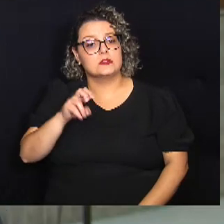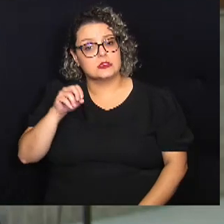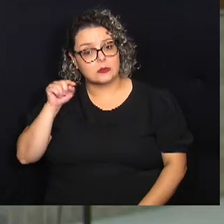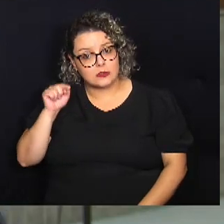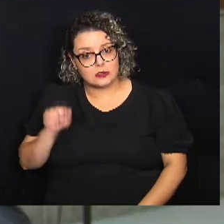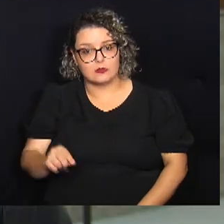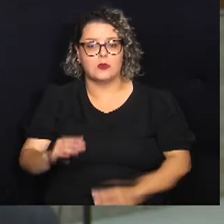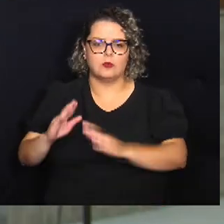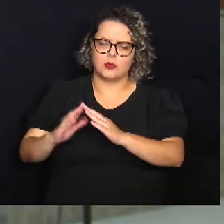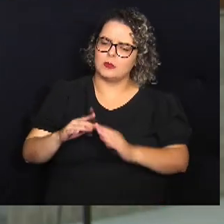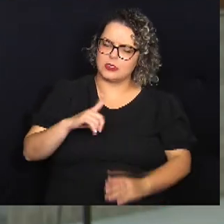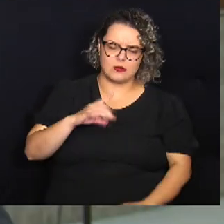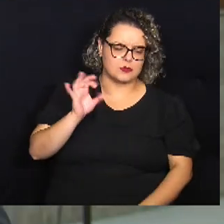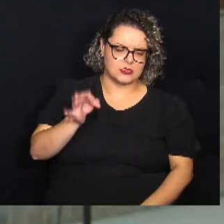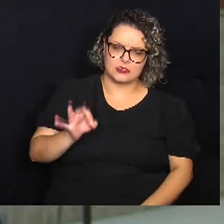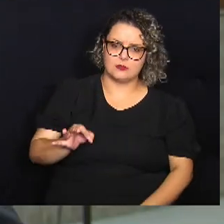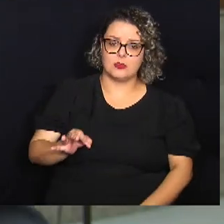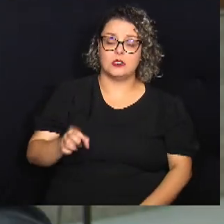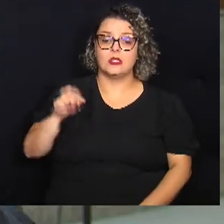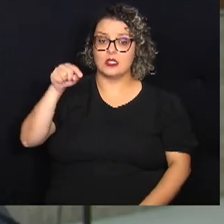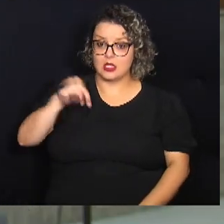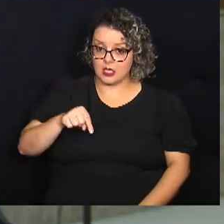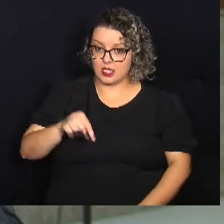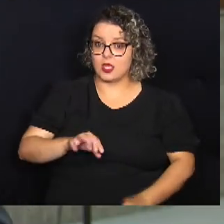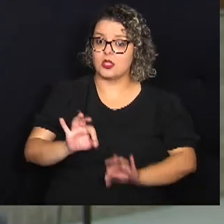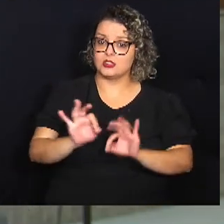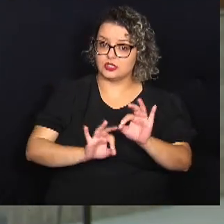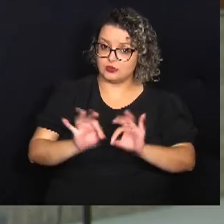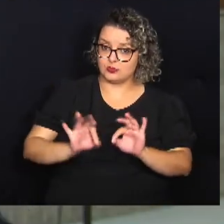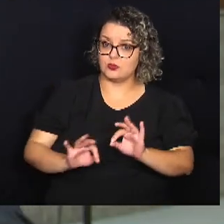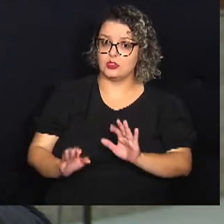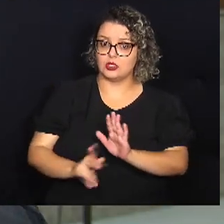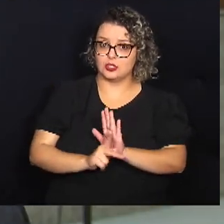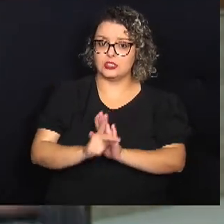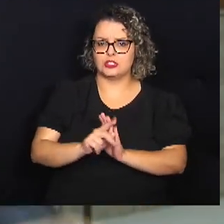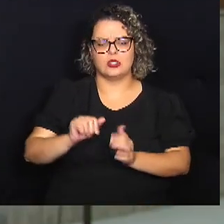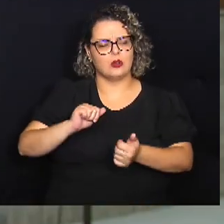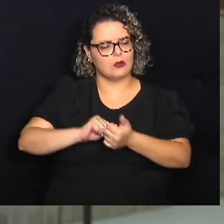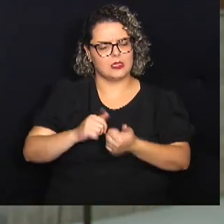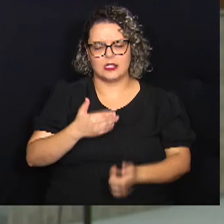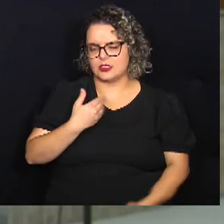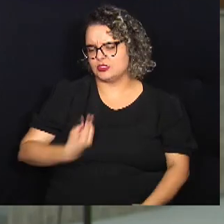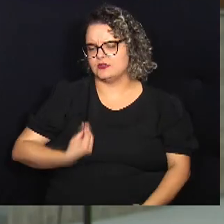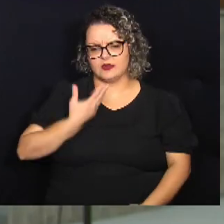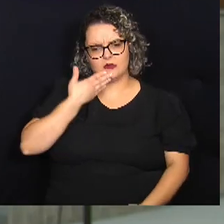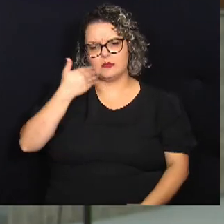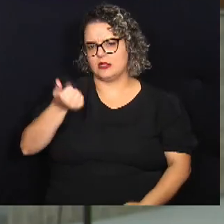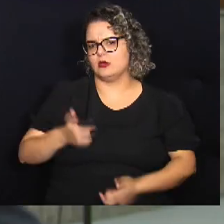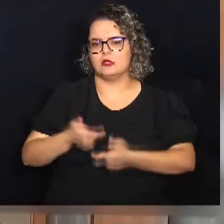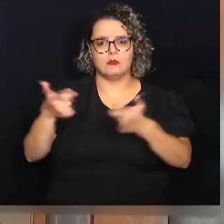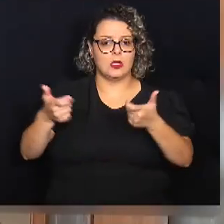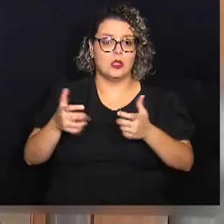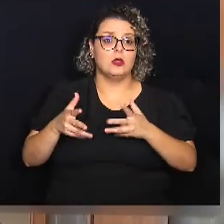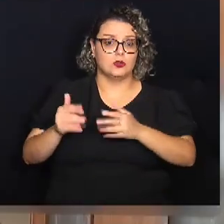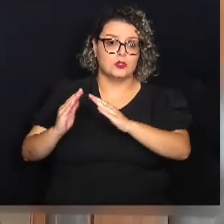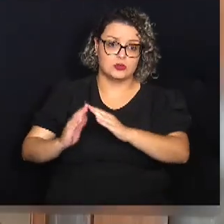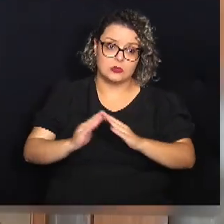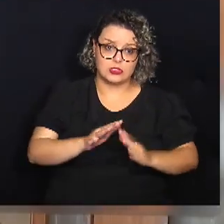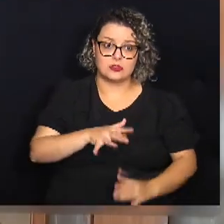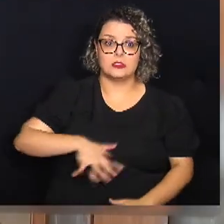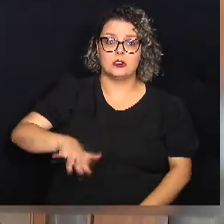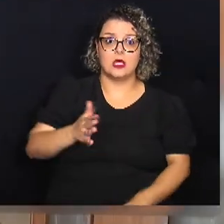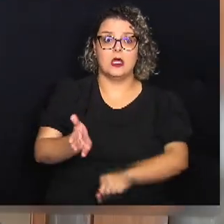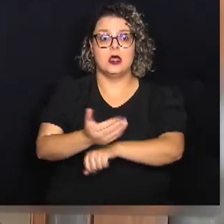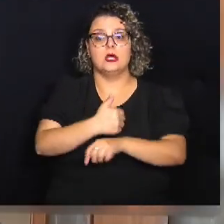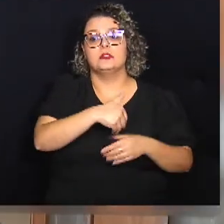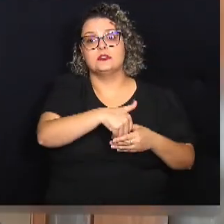e eu tenho certeza que esse projeto trará maior qualidade de vida a todos os moradores desta região. Antes de serem